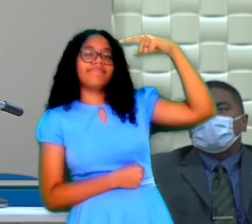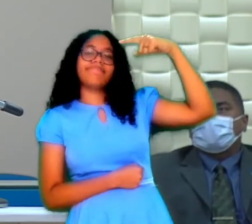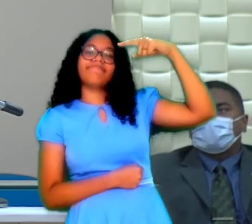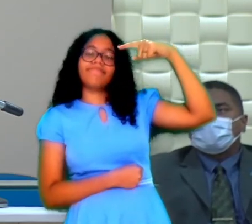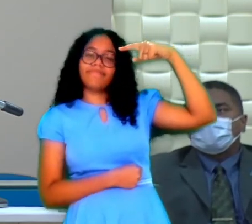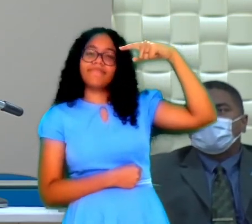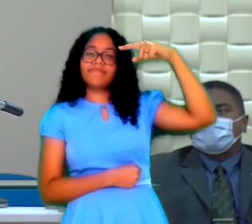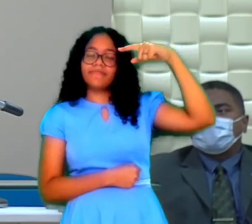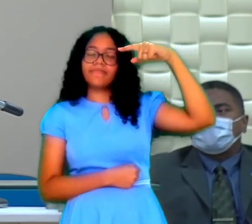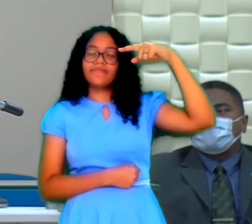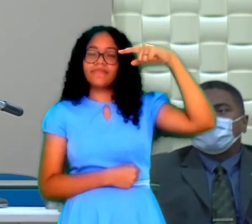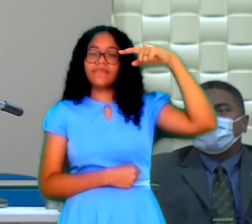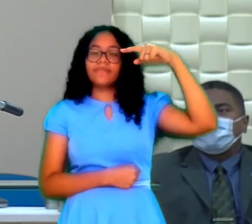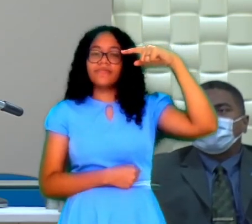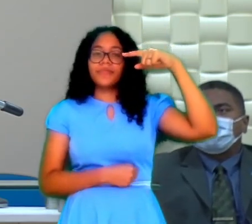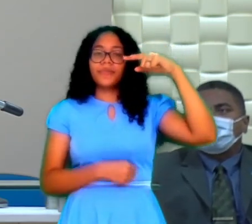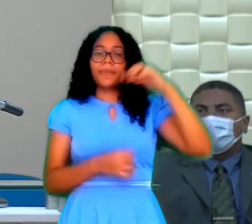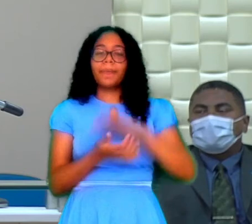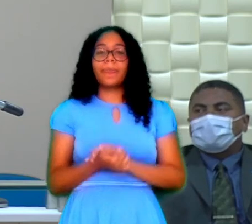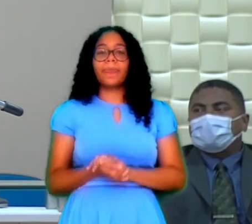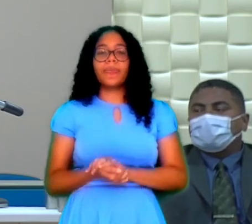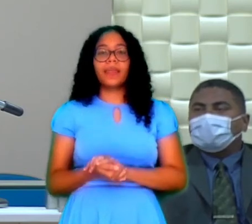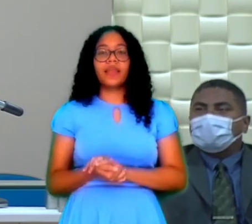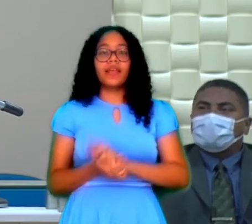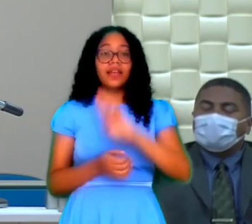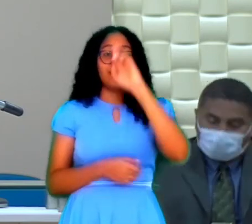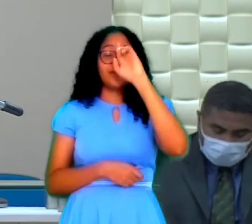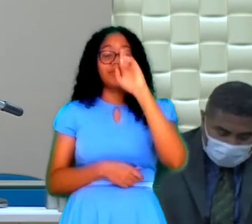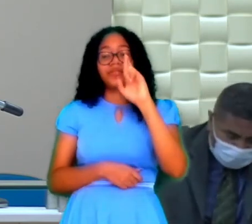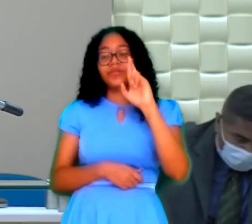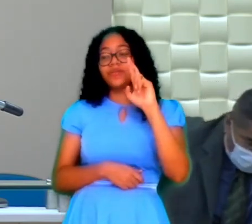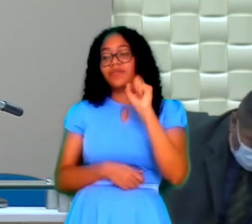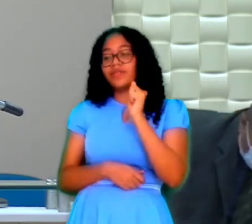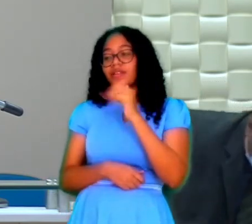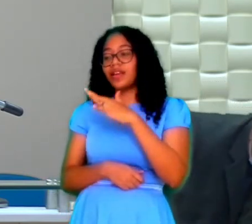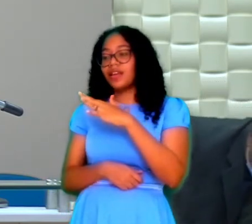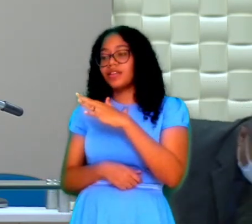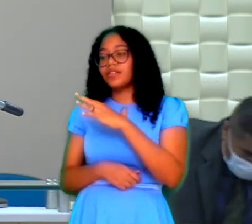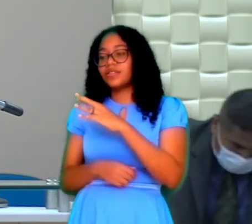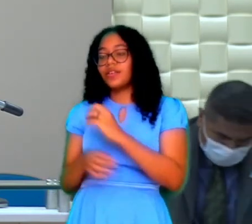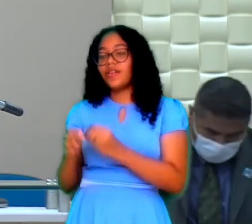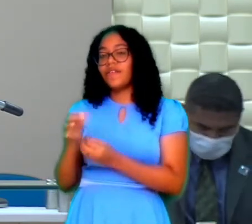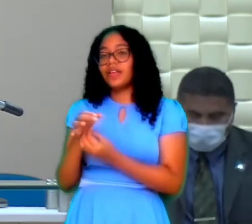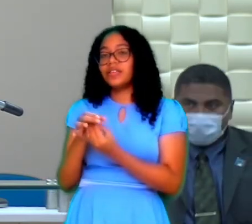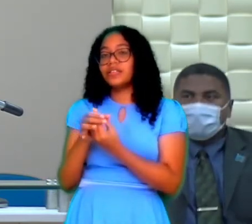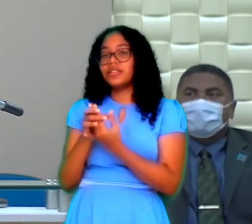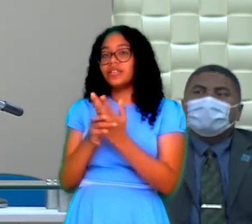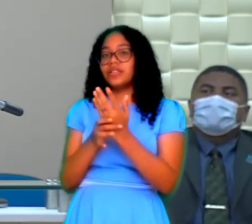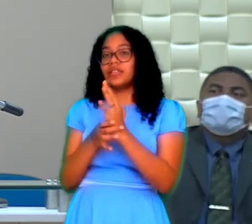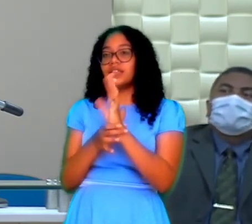Apesar de Jonas estar fugindo, ele diz: eu sirvo a Deus e temo o seu nome.